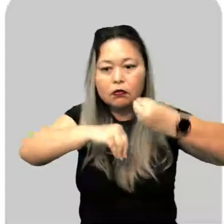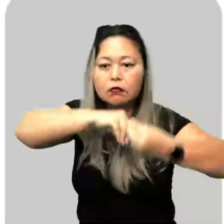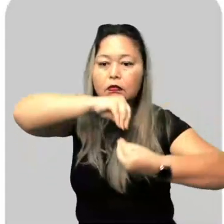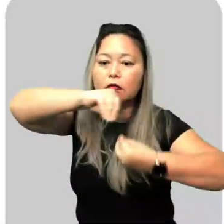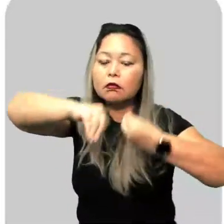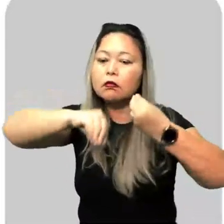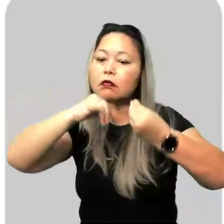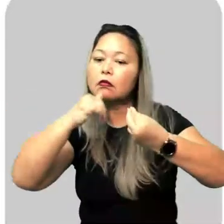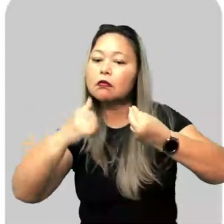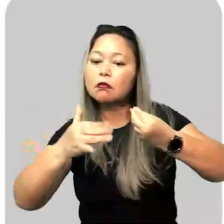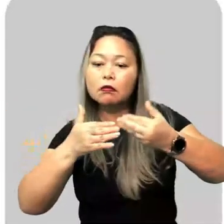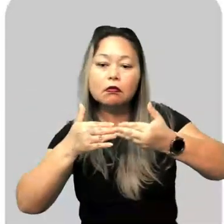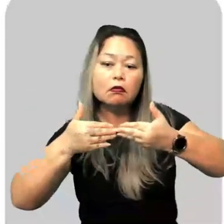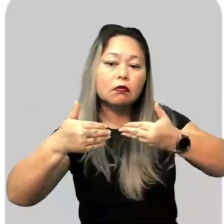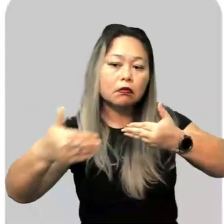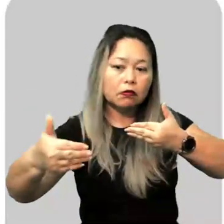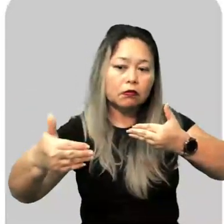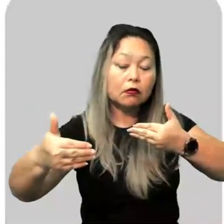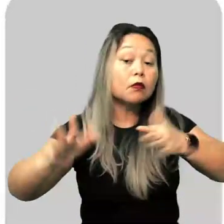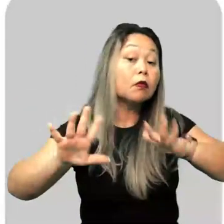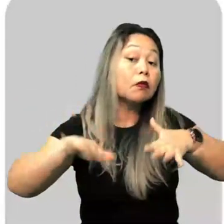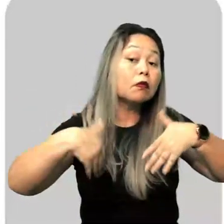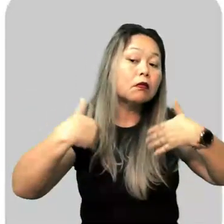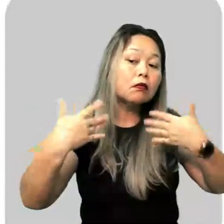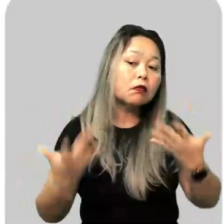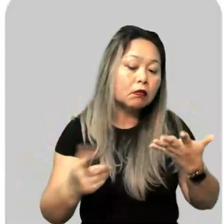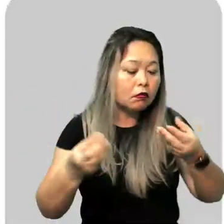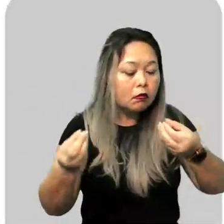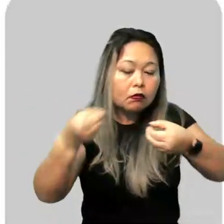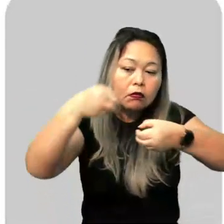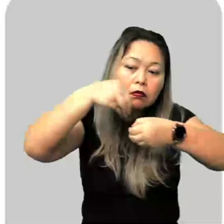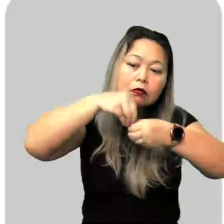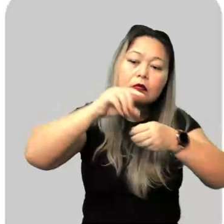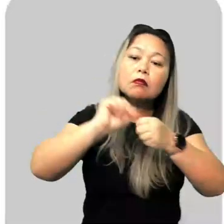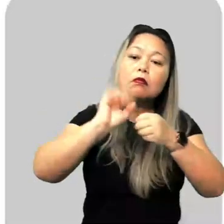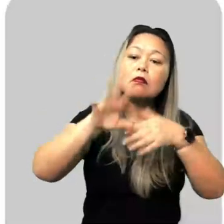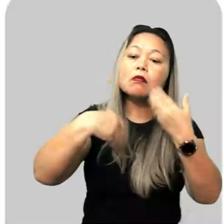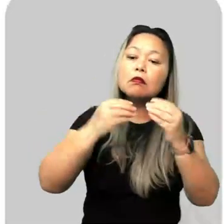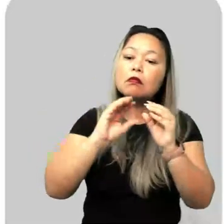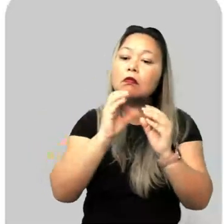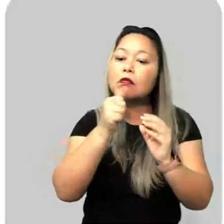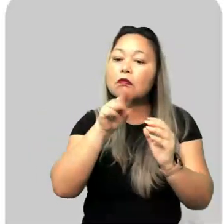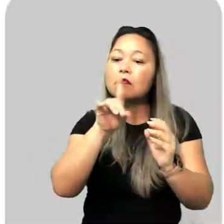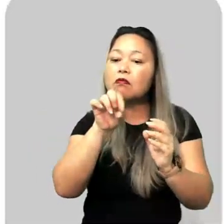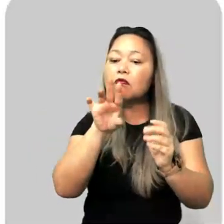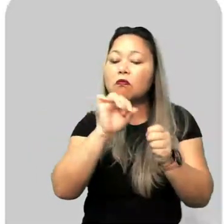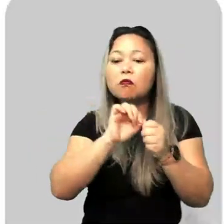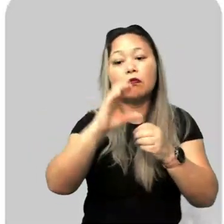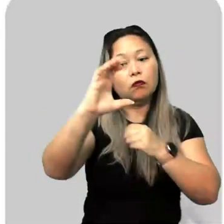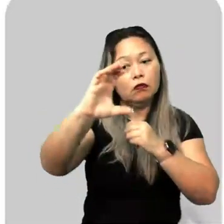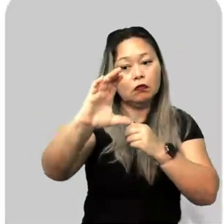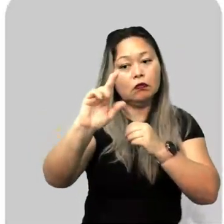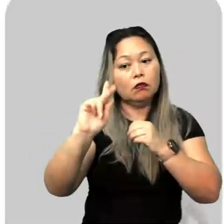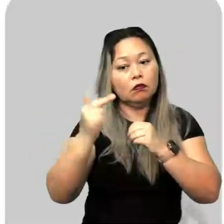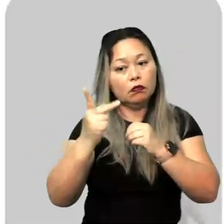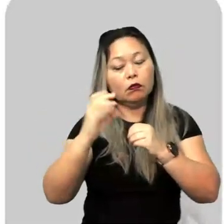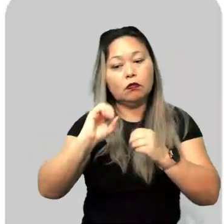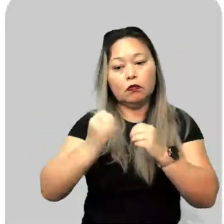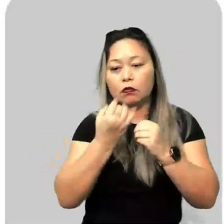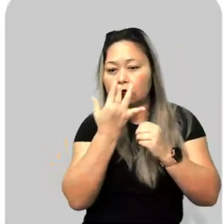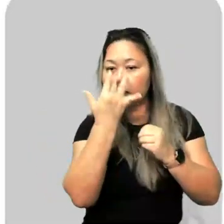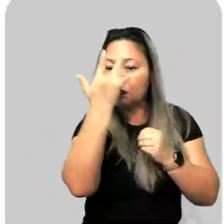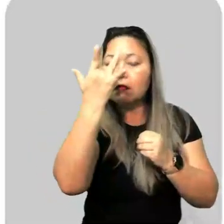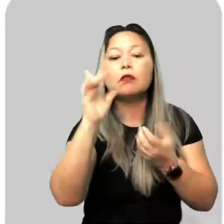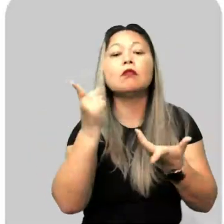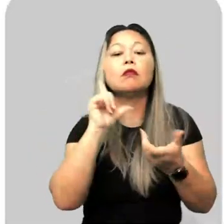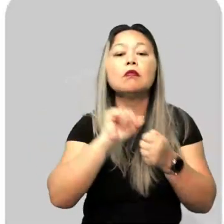que geram energia são iniciados. Quais são os elementos que compõem, então, um carboidrato? Carbono, hidrogênio e oxigênio,